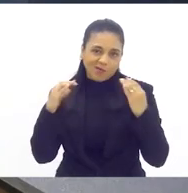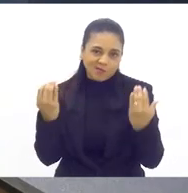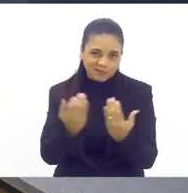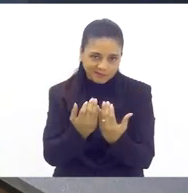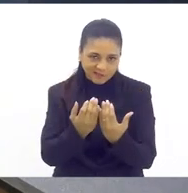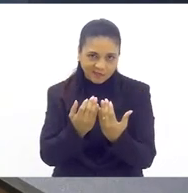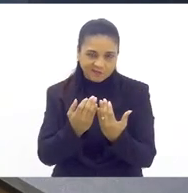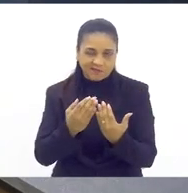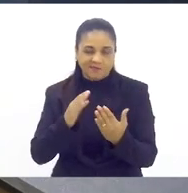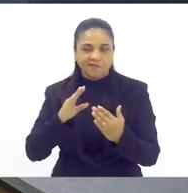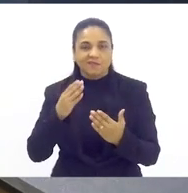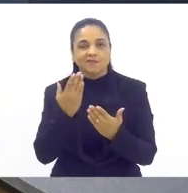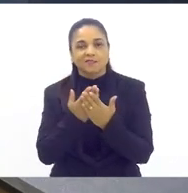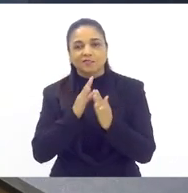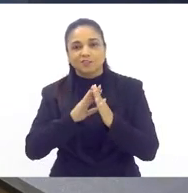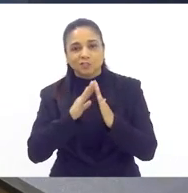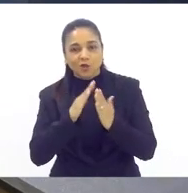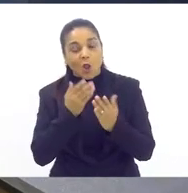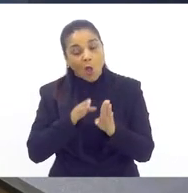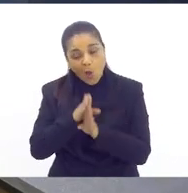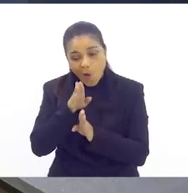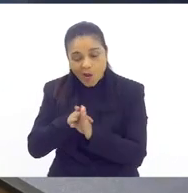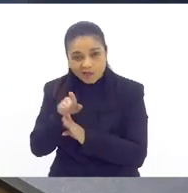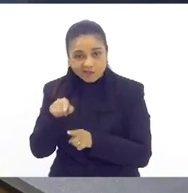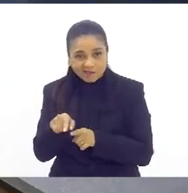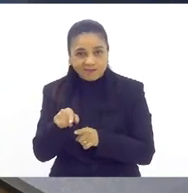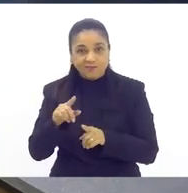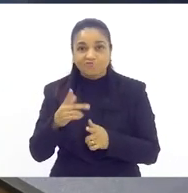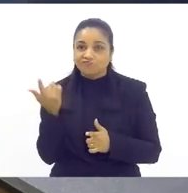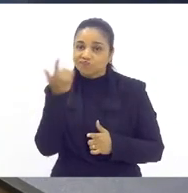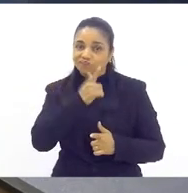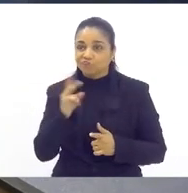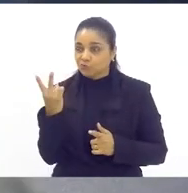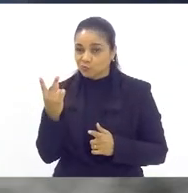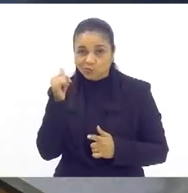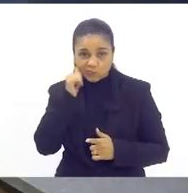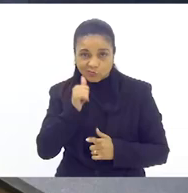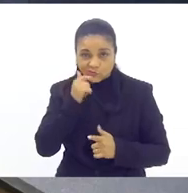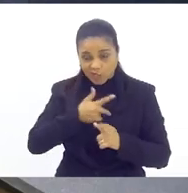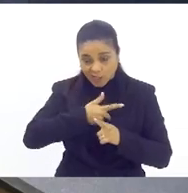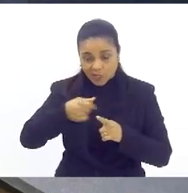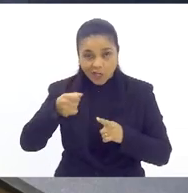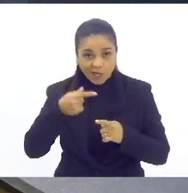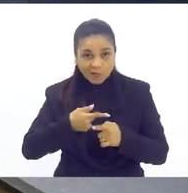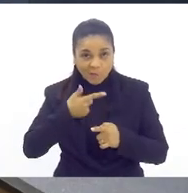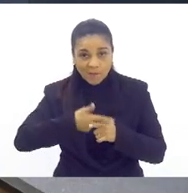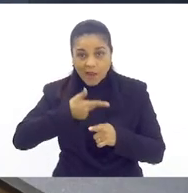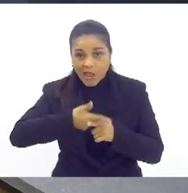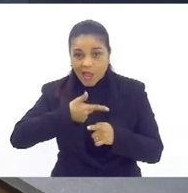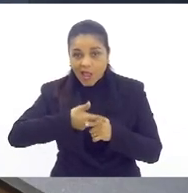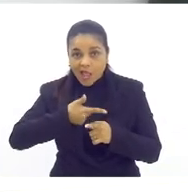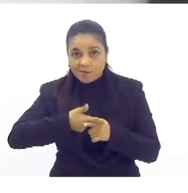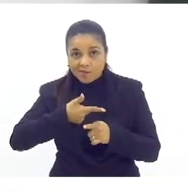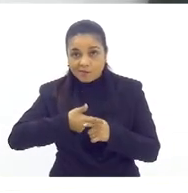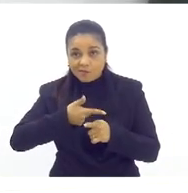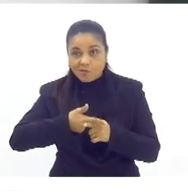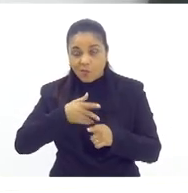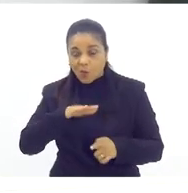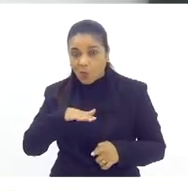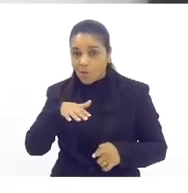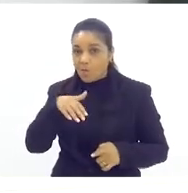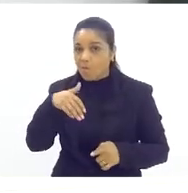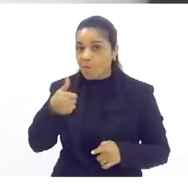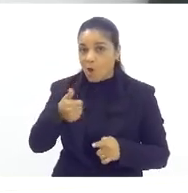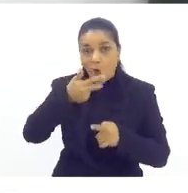com duas orientando as duas estudantes ganharam um prêmio no exérf em Dallas ganharam o melhor